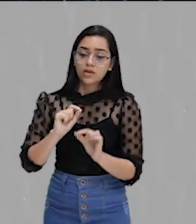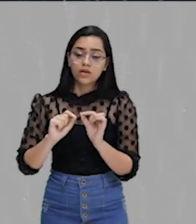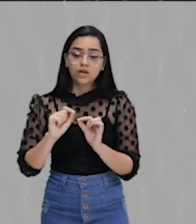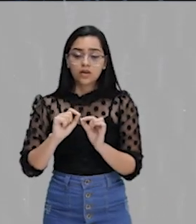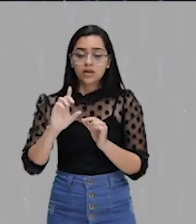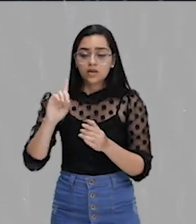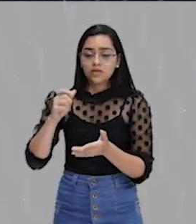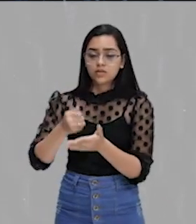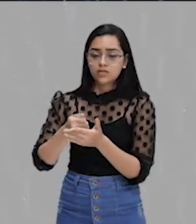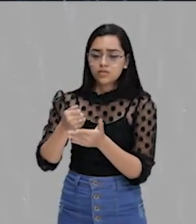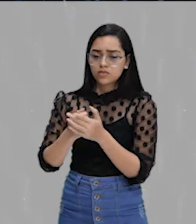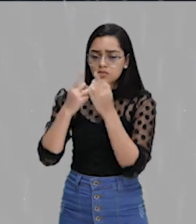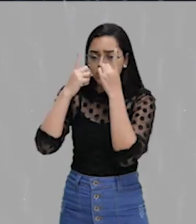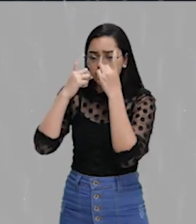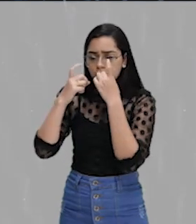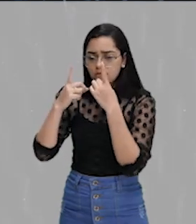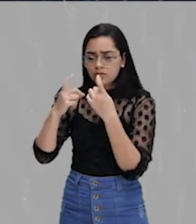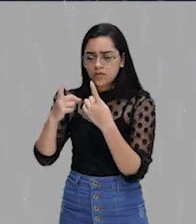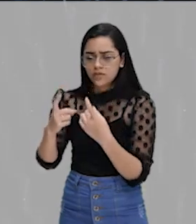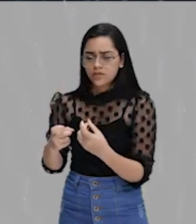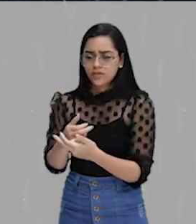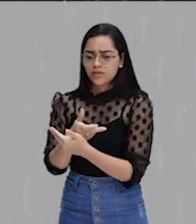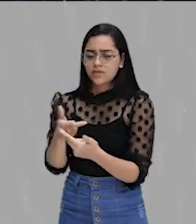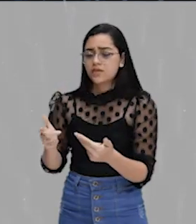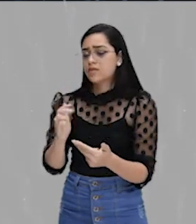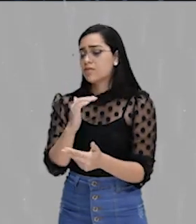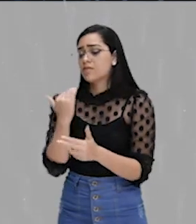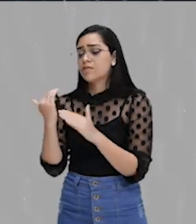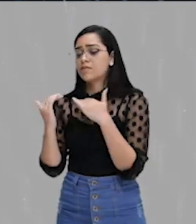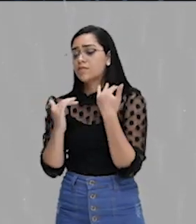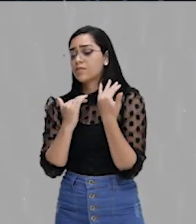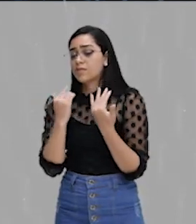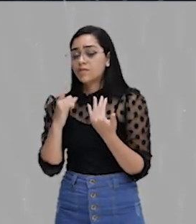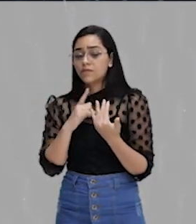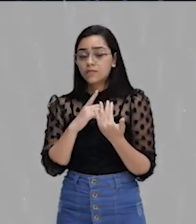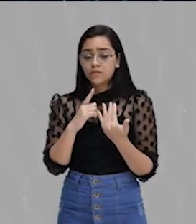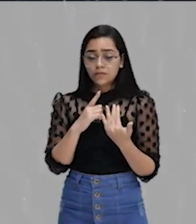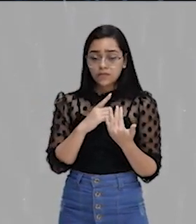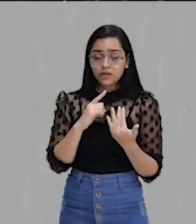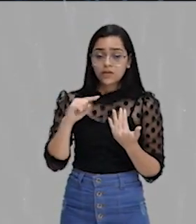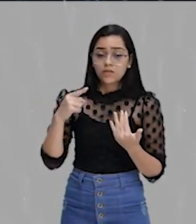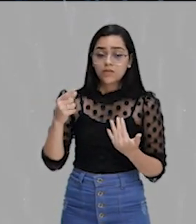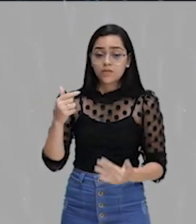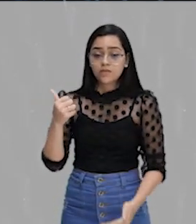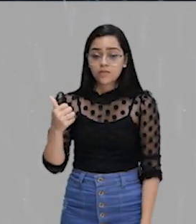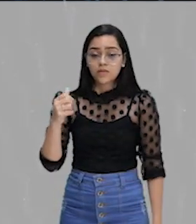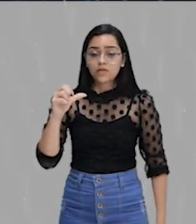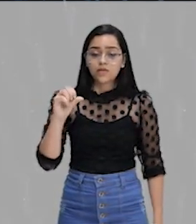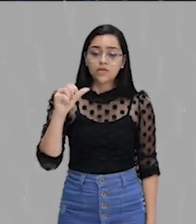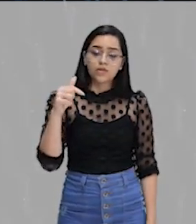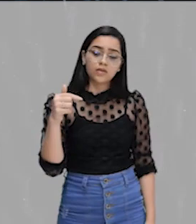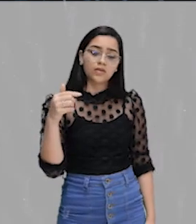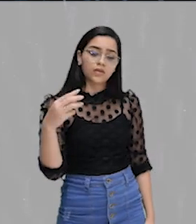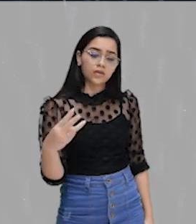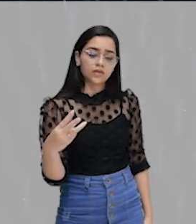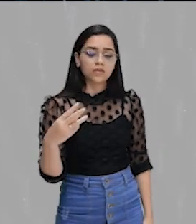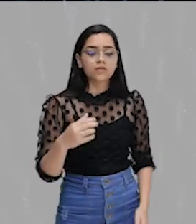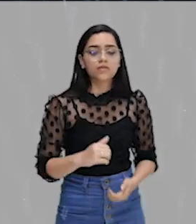militar violenta e sanguinária que se estabeleceu no Chile desde 73.